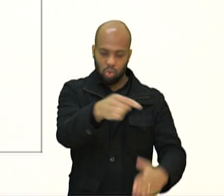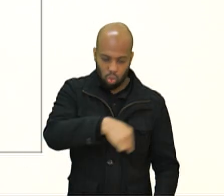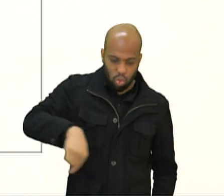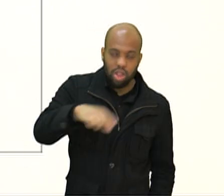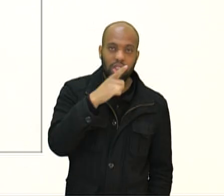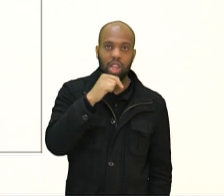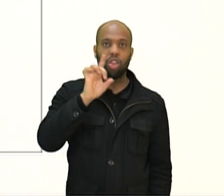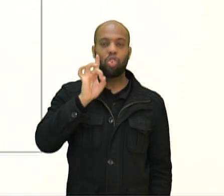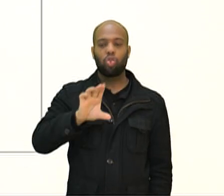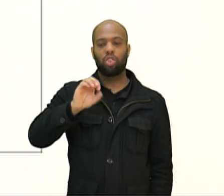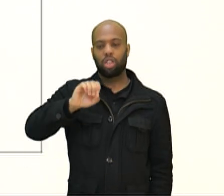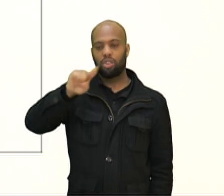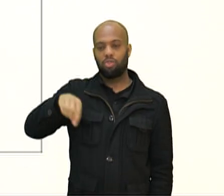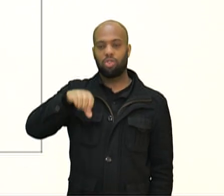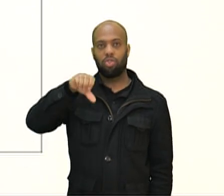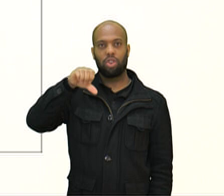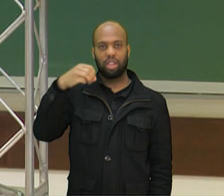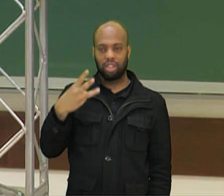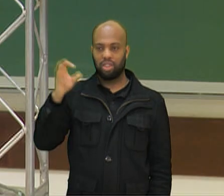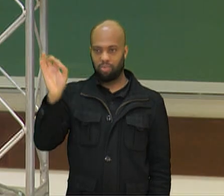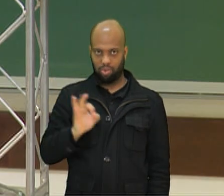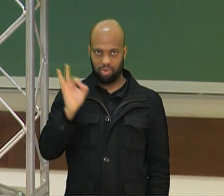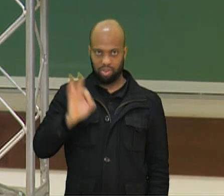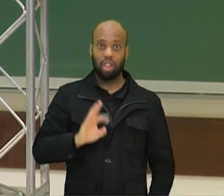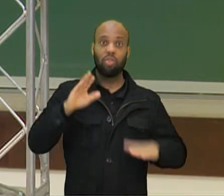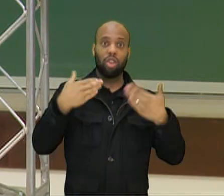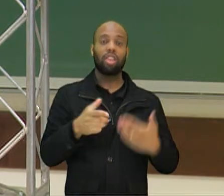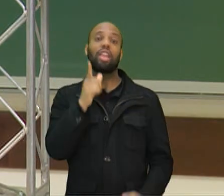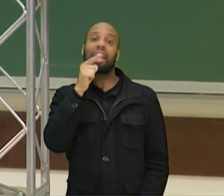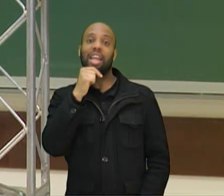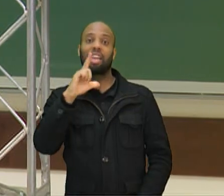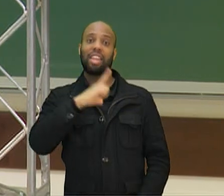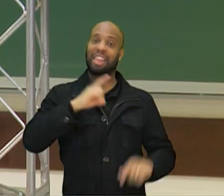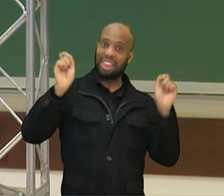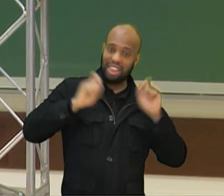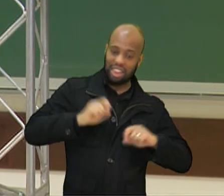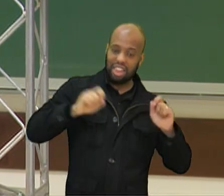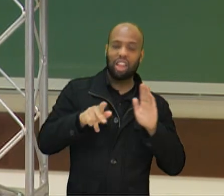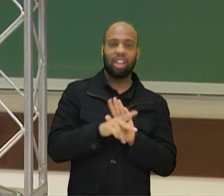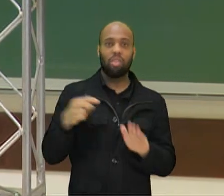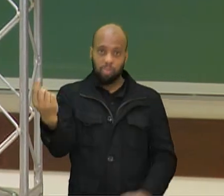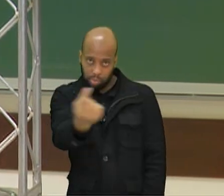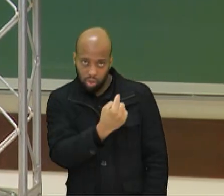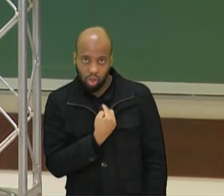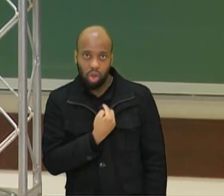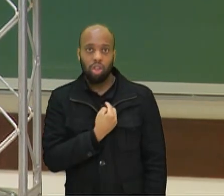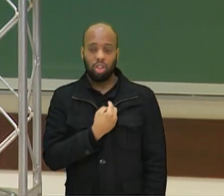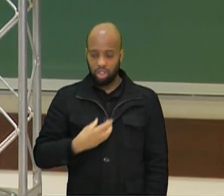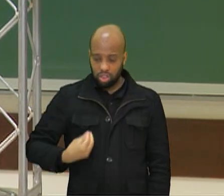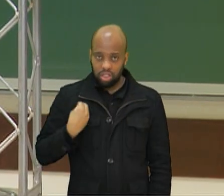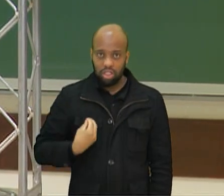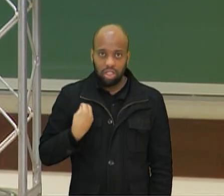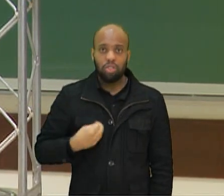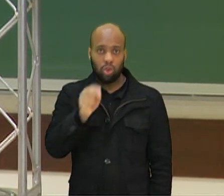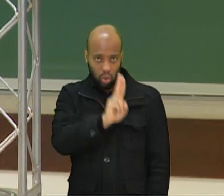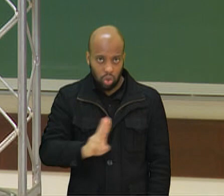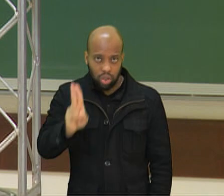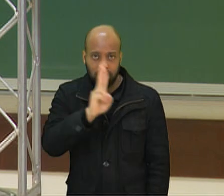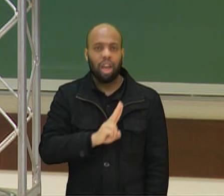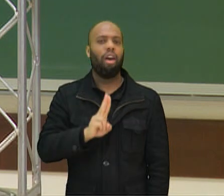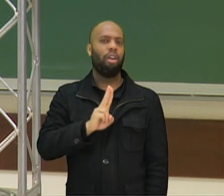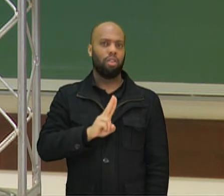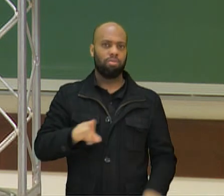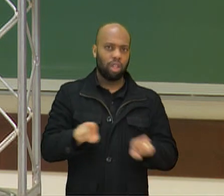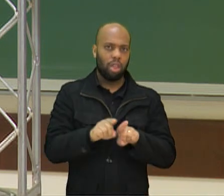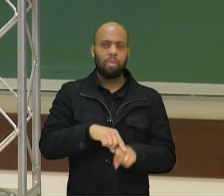lagos 0,3%. Então, a quantidade de água disponível para nós, para ser utilizada para